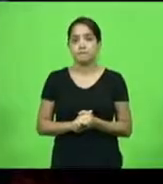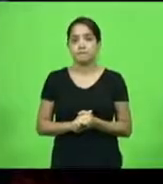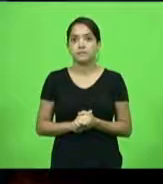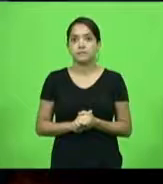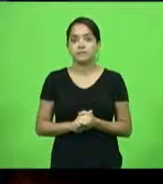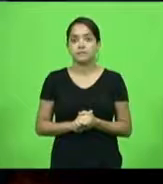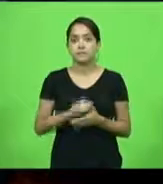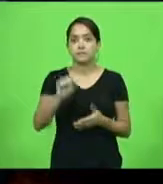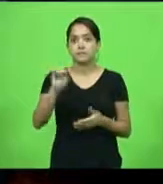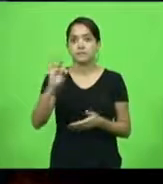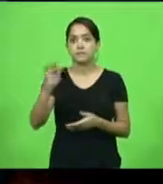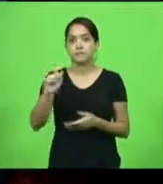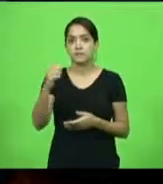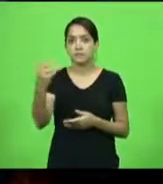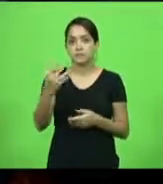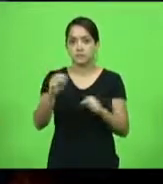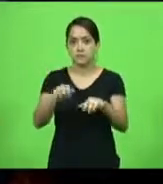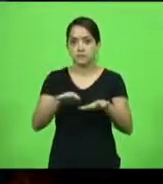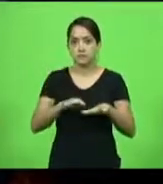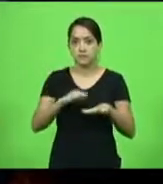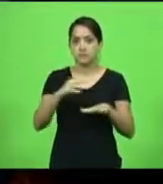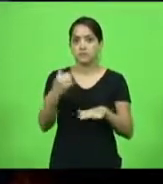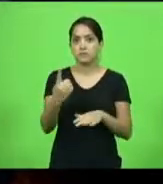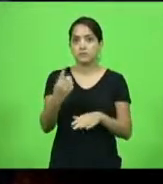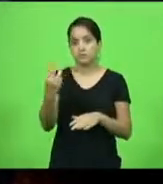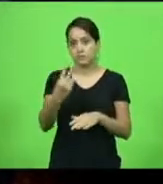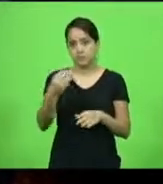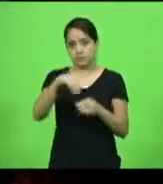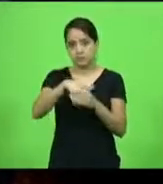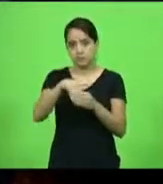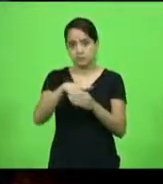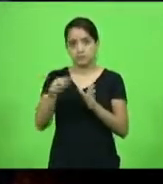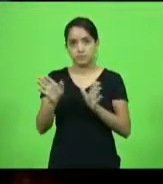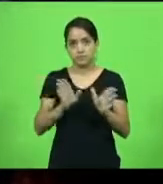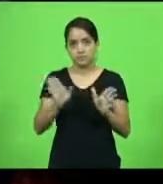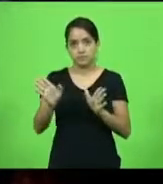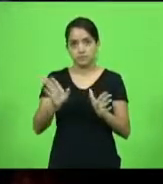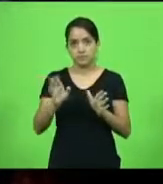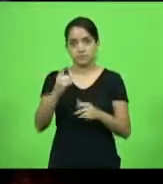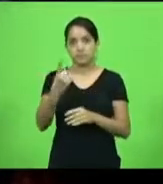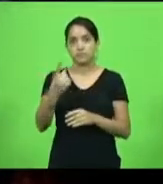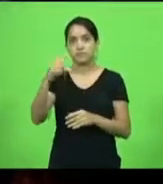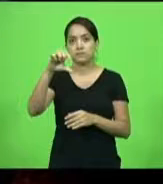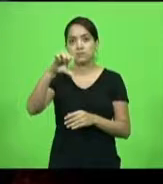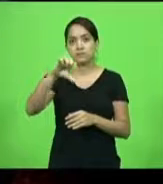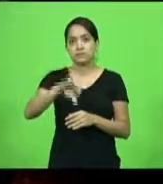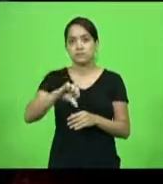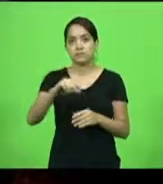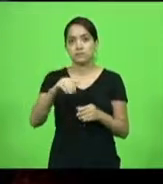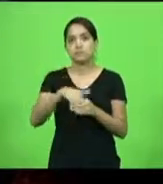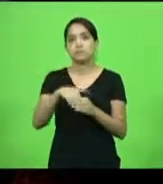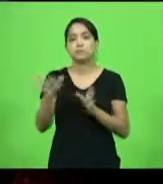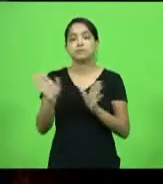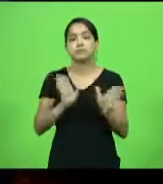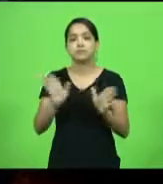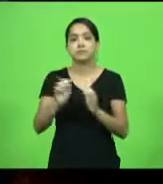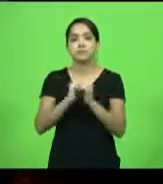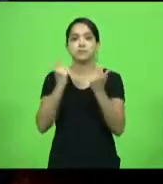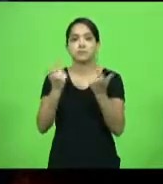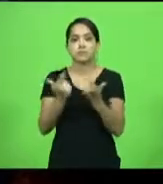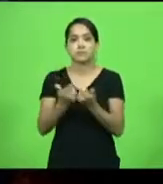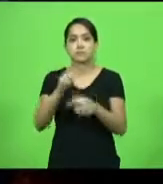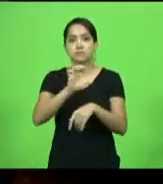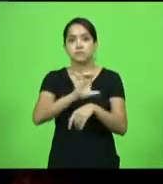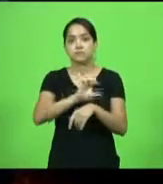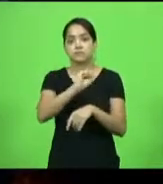Ata da quarta sessão ordinária da terceira sessão legislativa da 19ª Legislatura da Assembleia